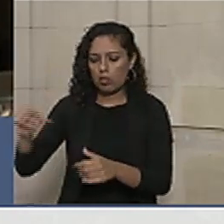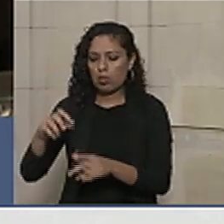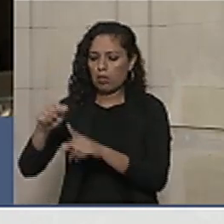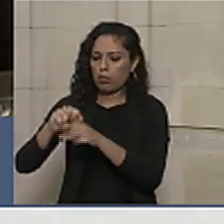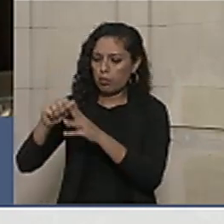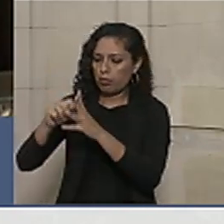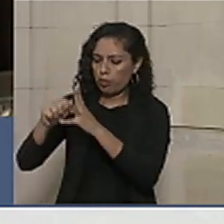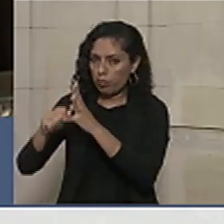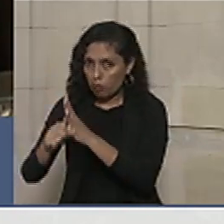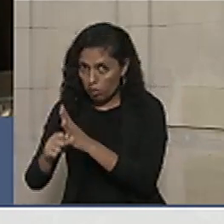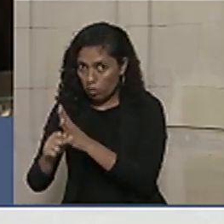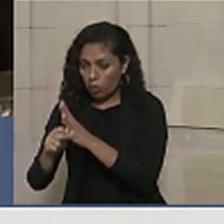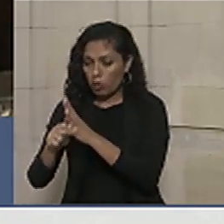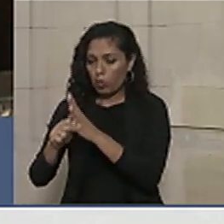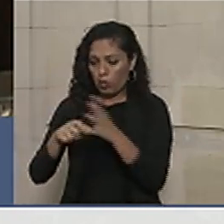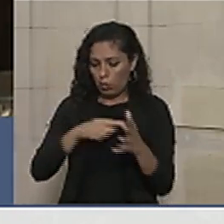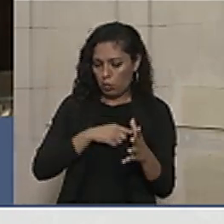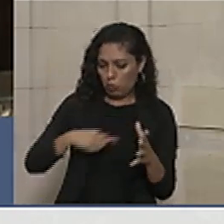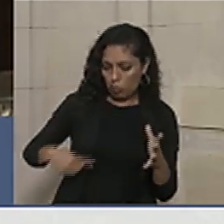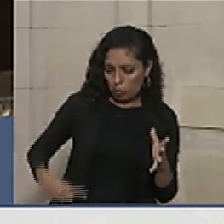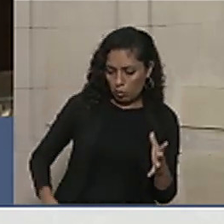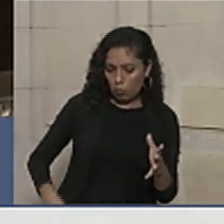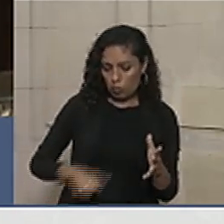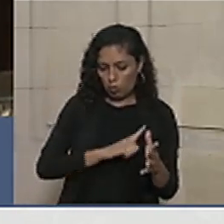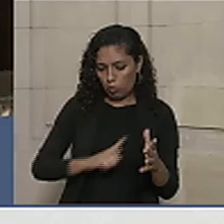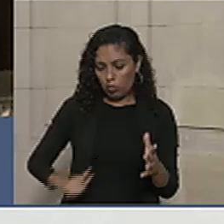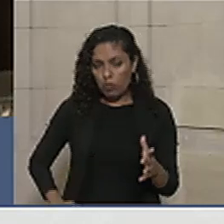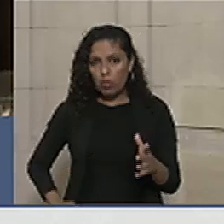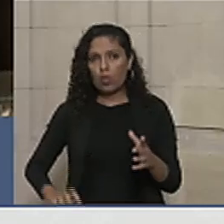assalariados funcionários públicos, sejam